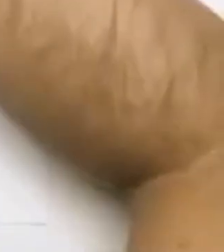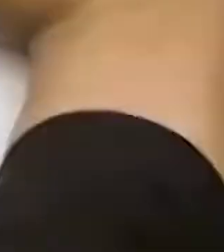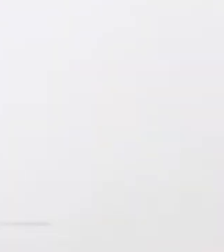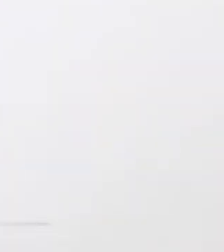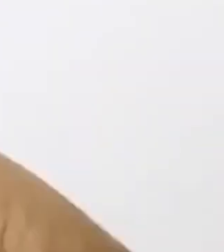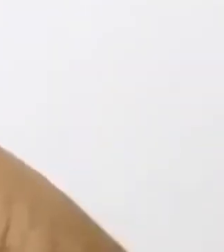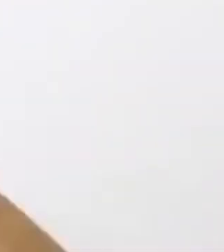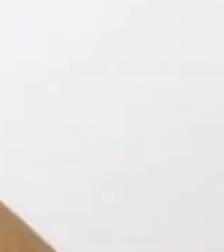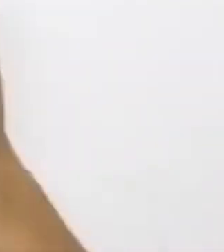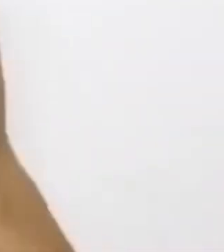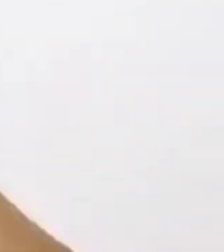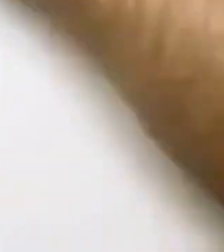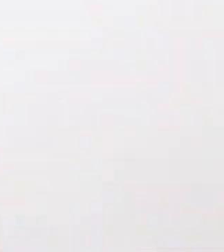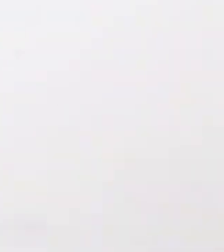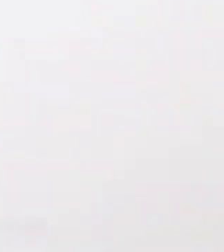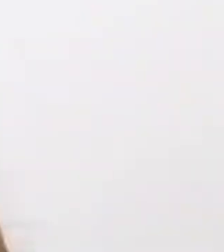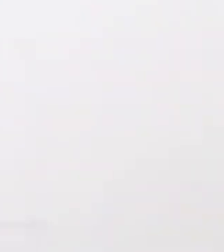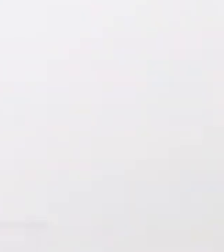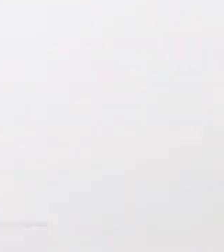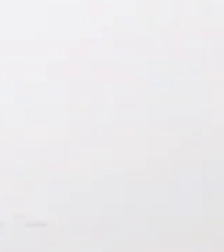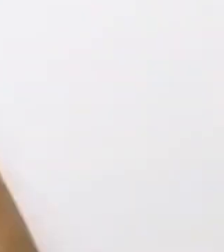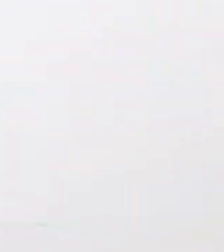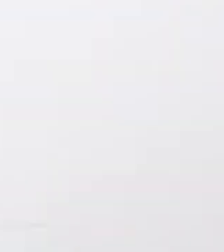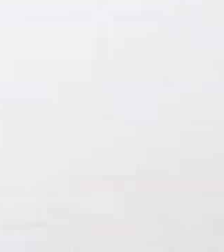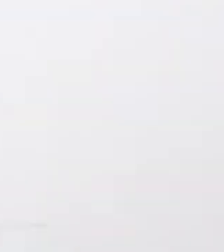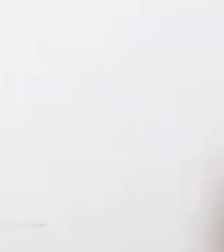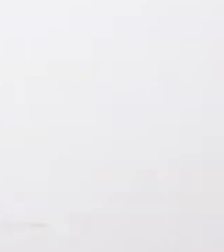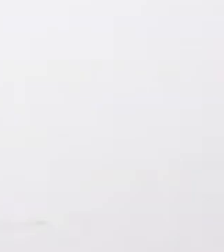Isso também vale para os produtos em cestas.